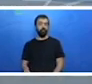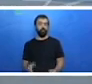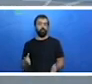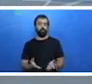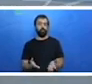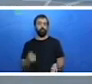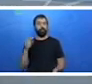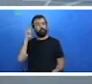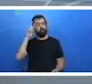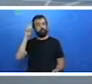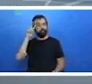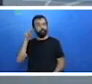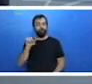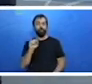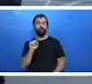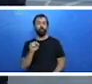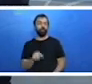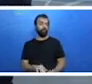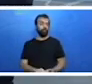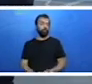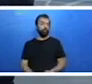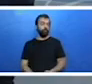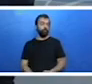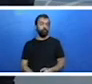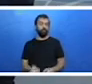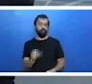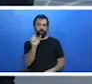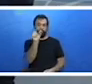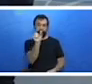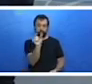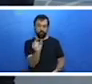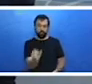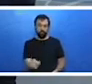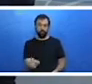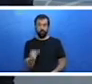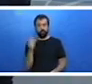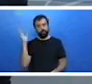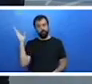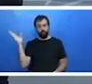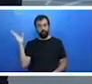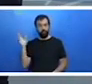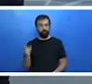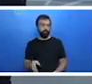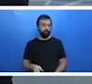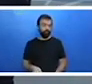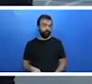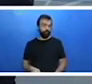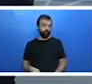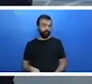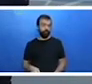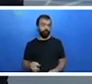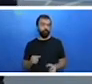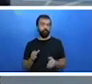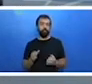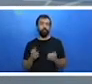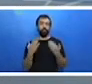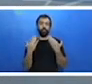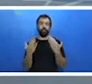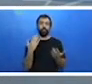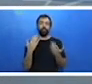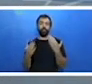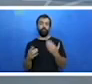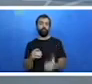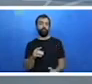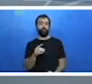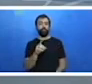nosso material dourado? A gente vai pegar uma barrinha de base 10, porque nós vamos relacionar o décimo